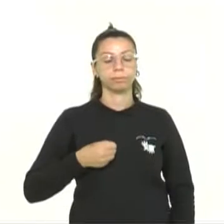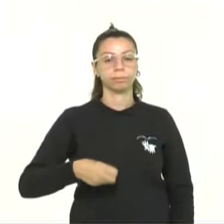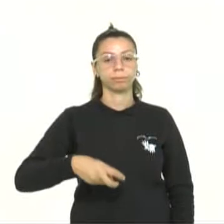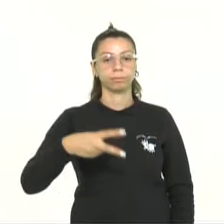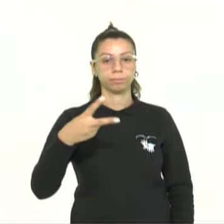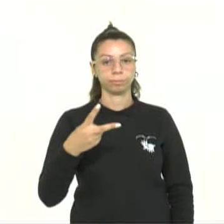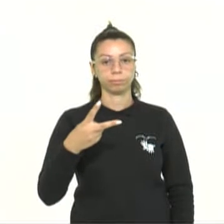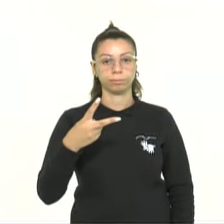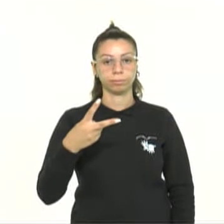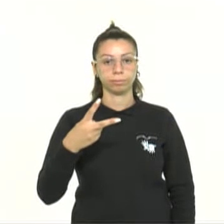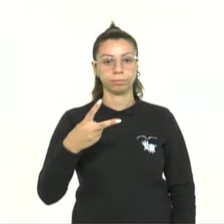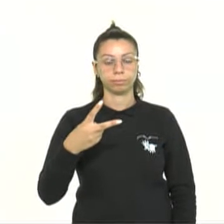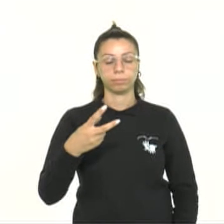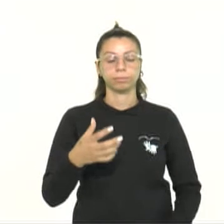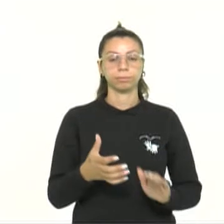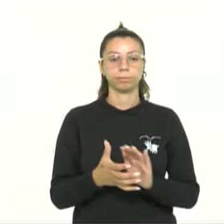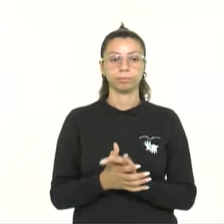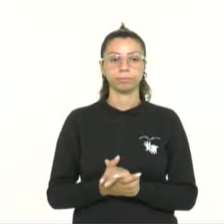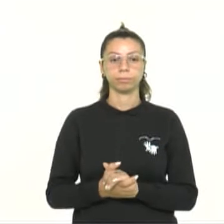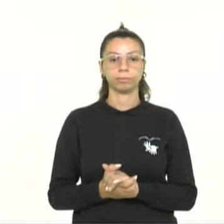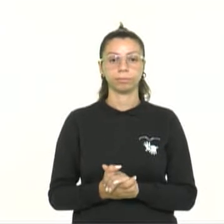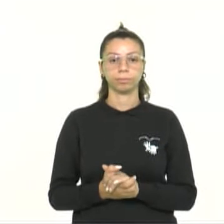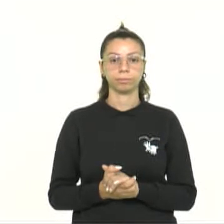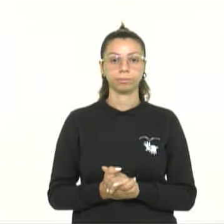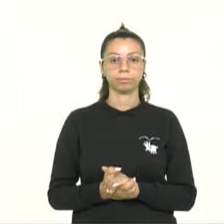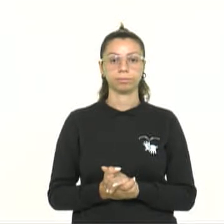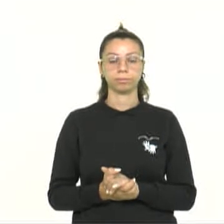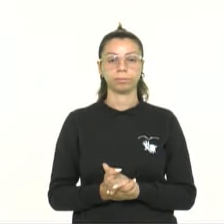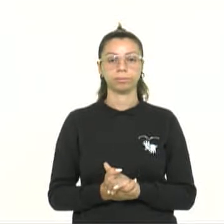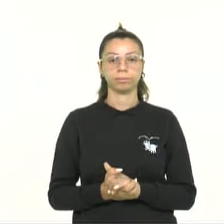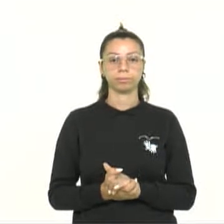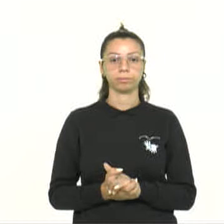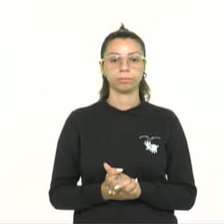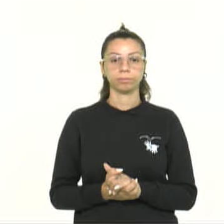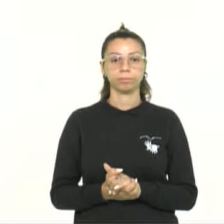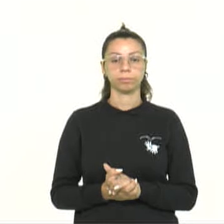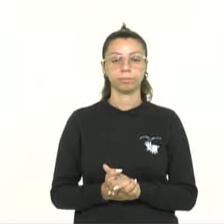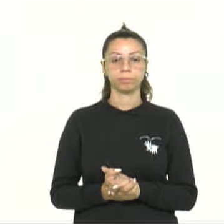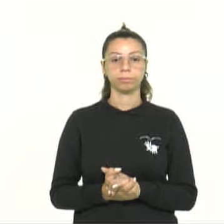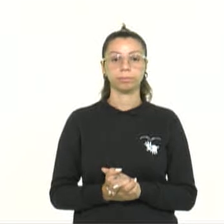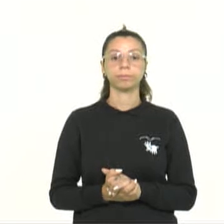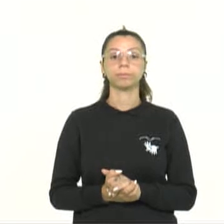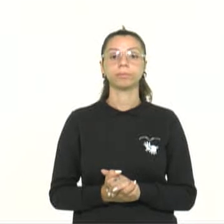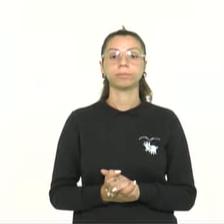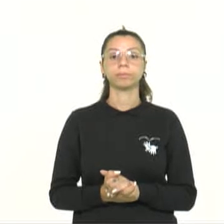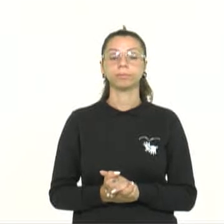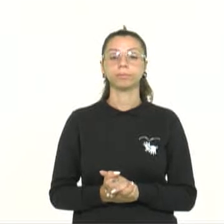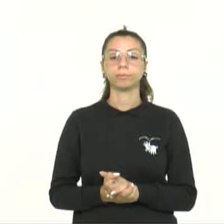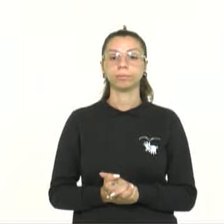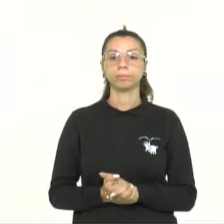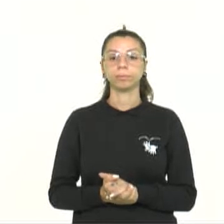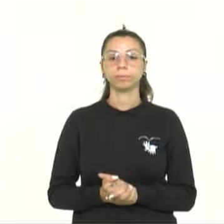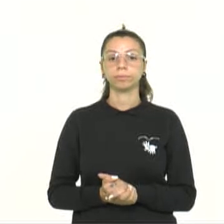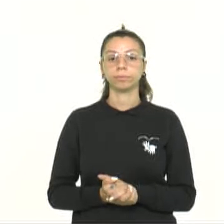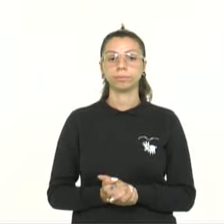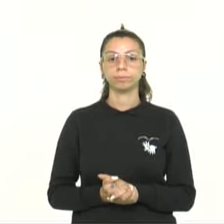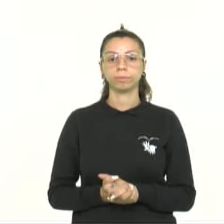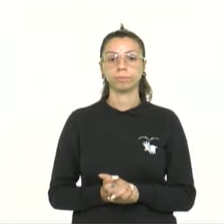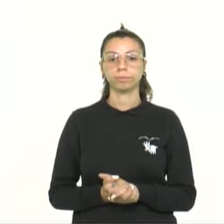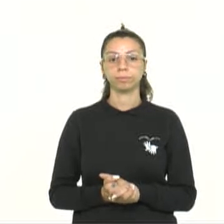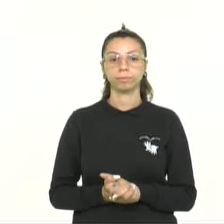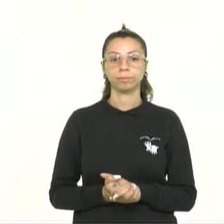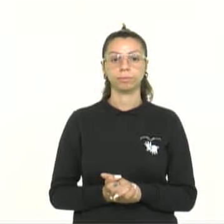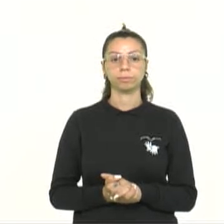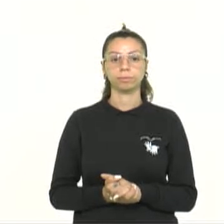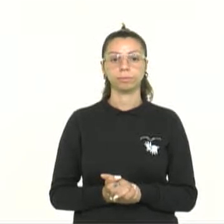campanha é uma forma de conscientizar as pessoas sobre alguma temática importante. São necessárias para